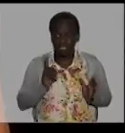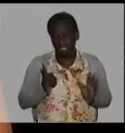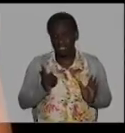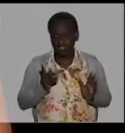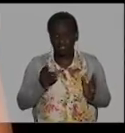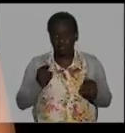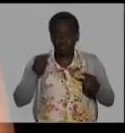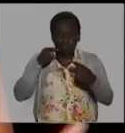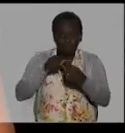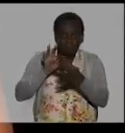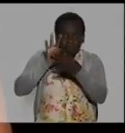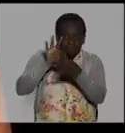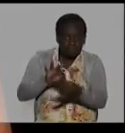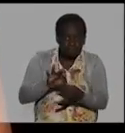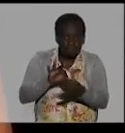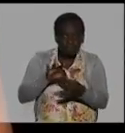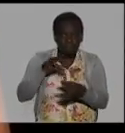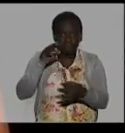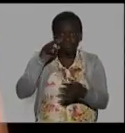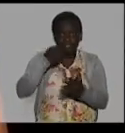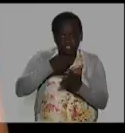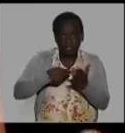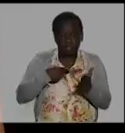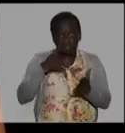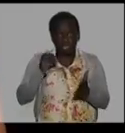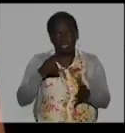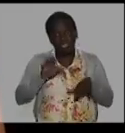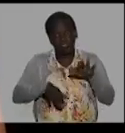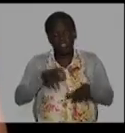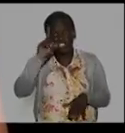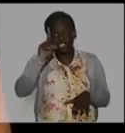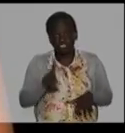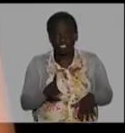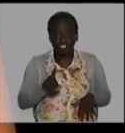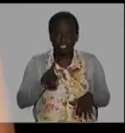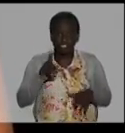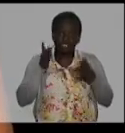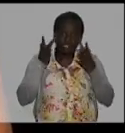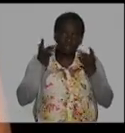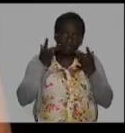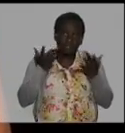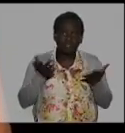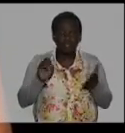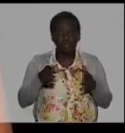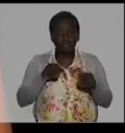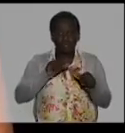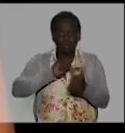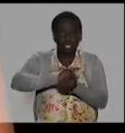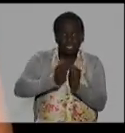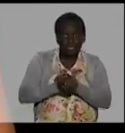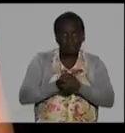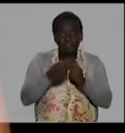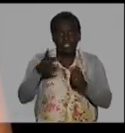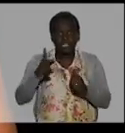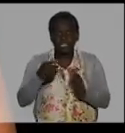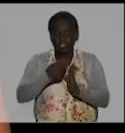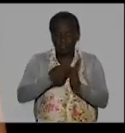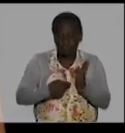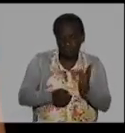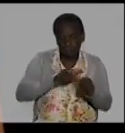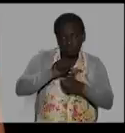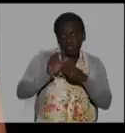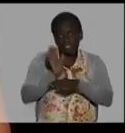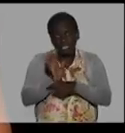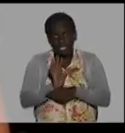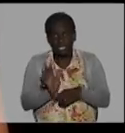não sei, diretamente ligada à obra do meu pai, assim, tipo, dirigir uma peça ou adaptar um texto dele para